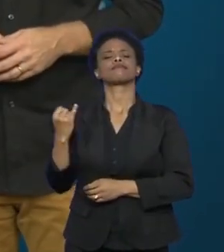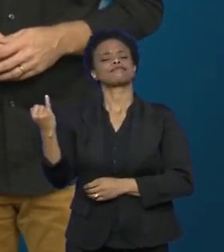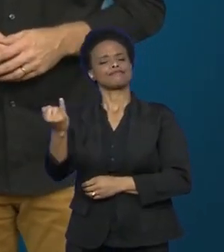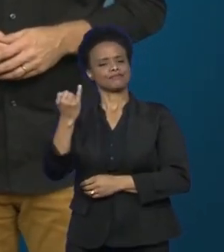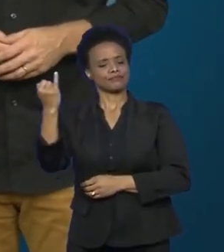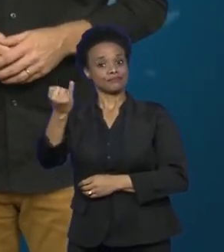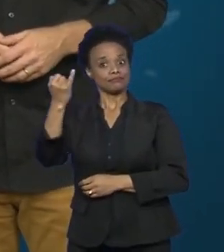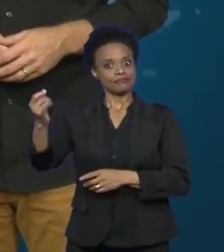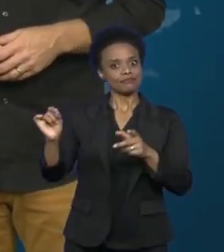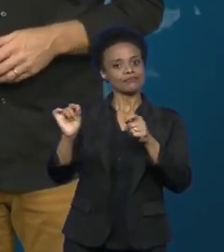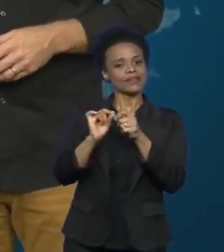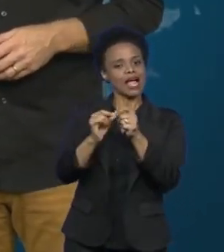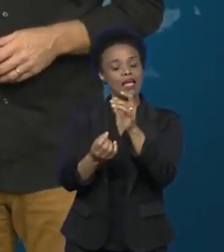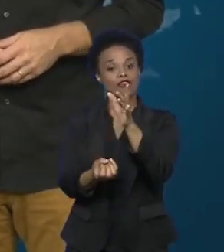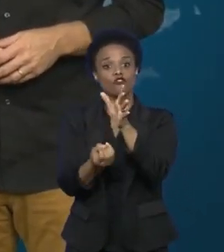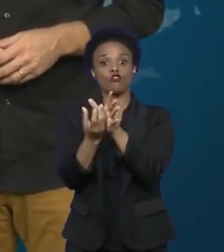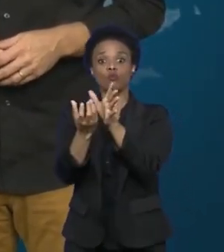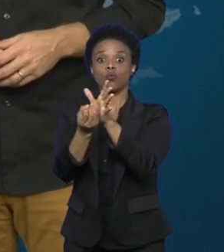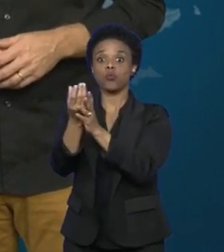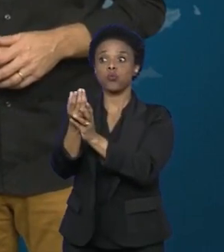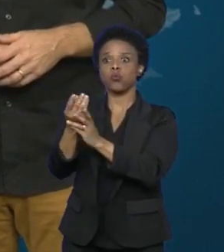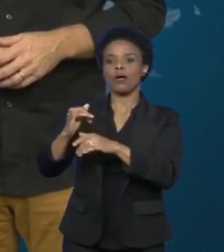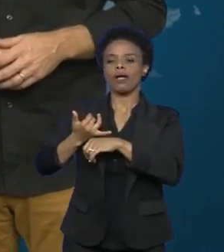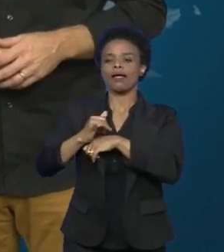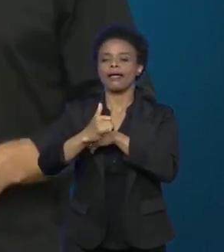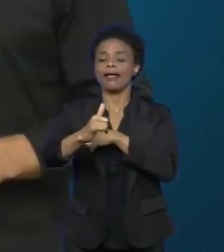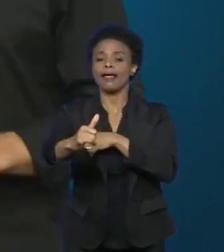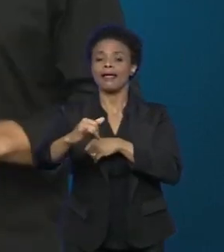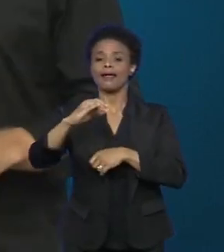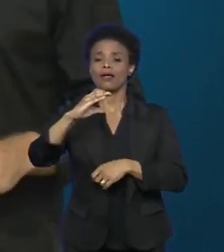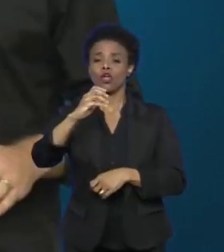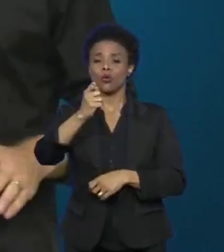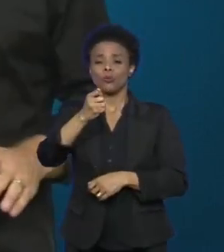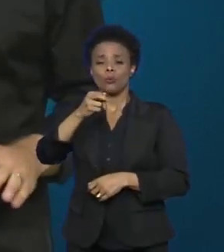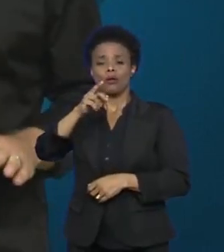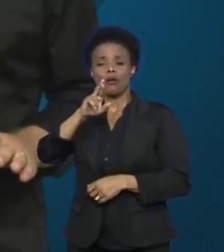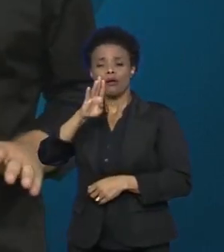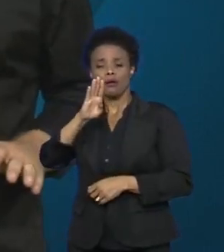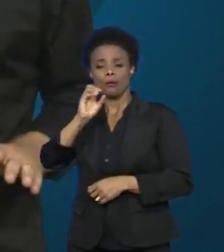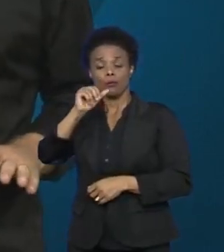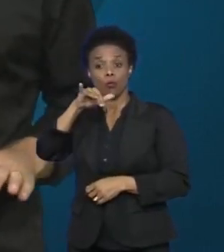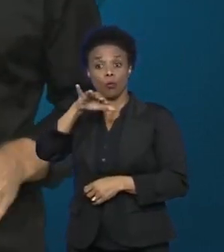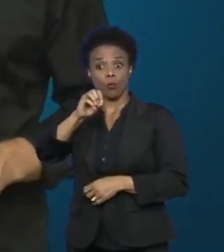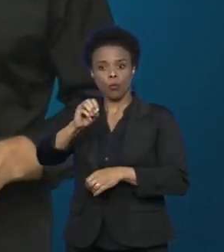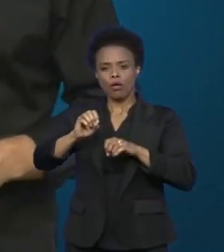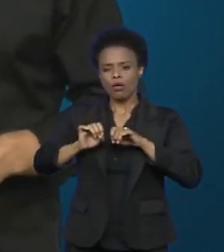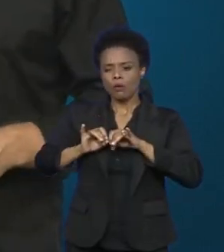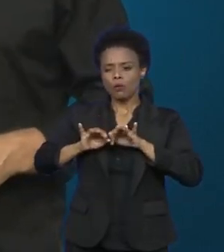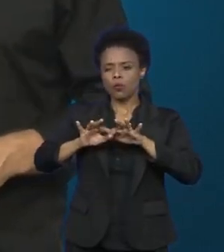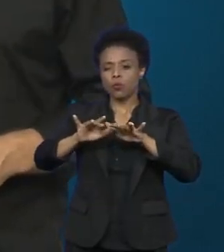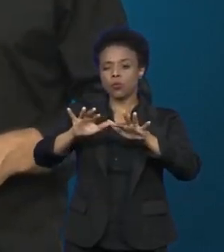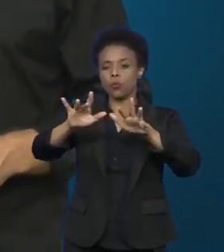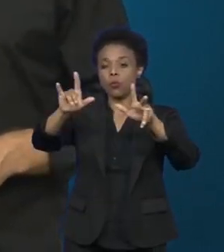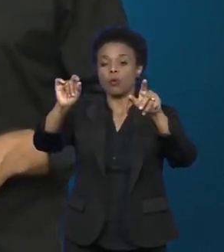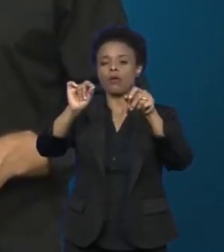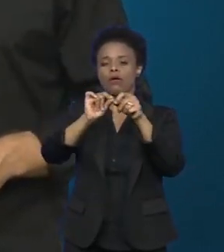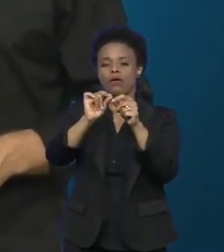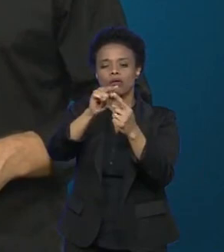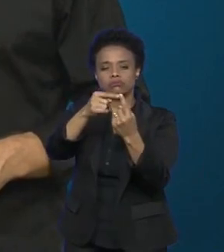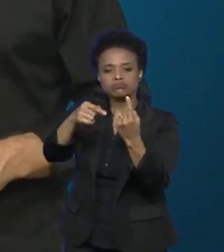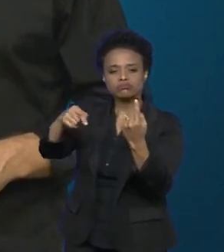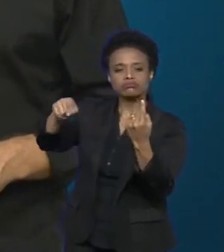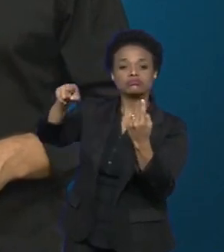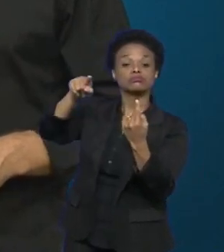formação de fontes de energias rochosas é o carbono. Sua liberação na atmosfera acontece por meio de ciclos, que podem